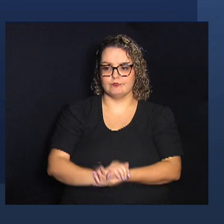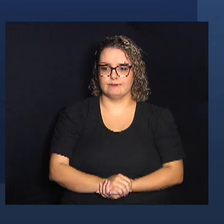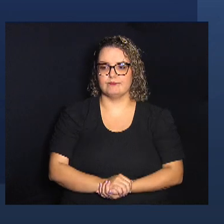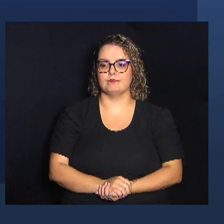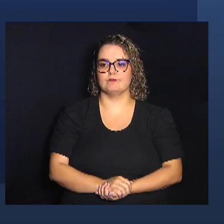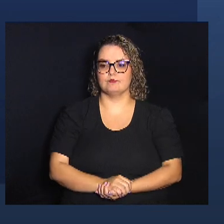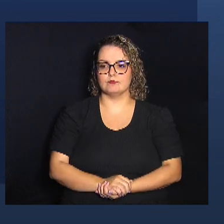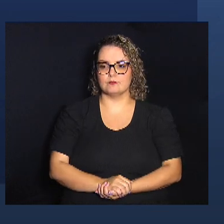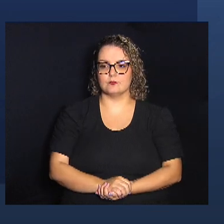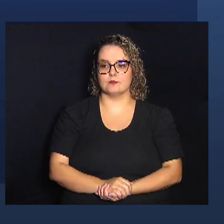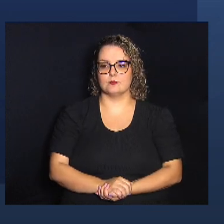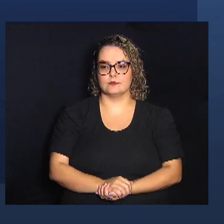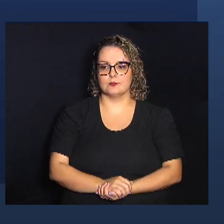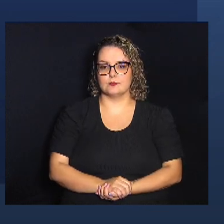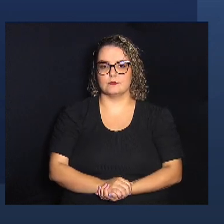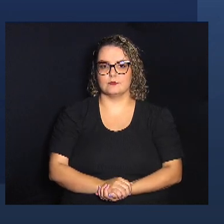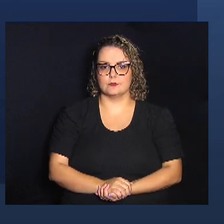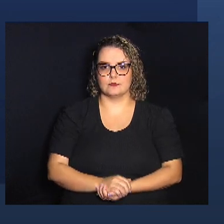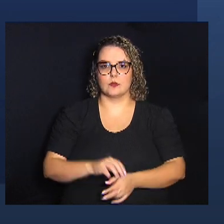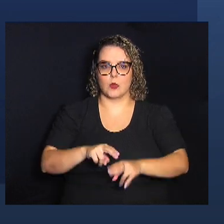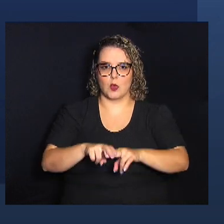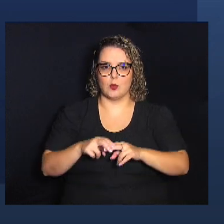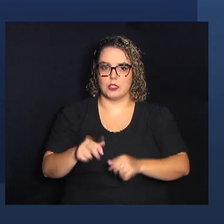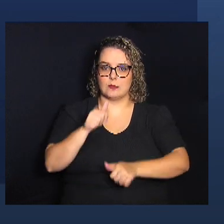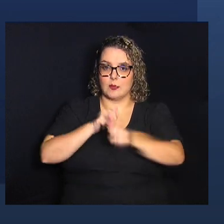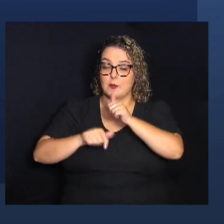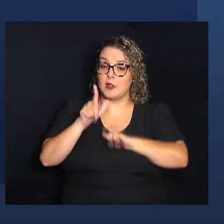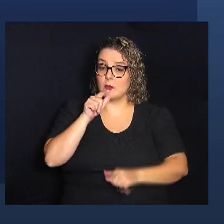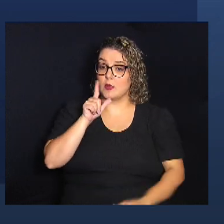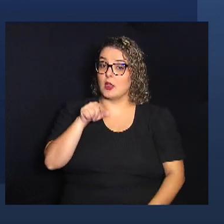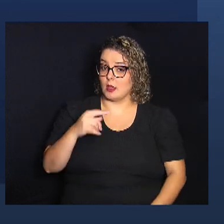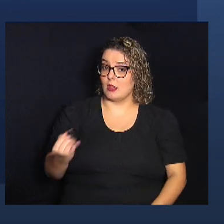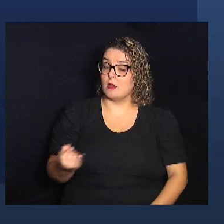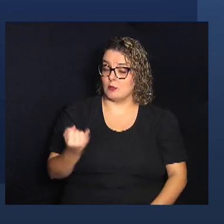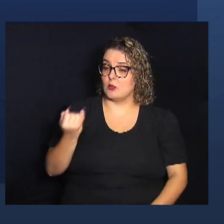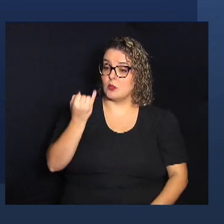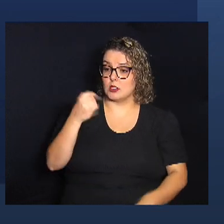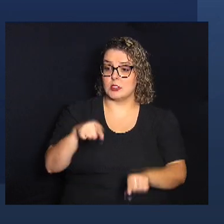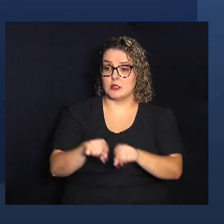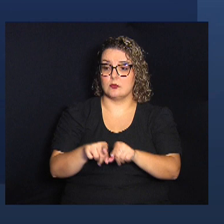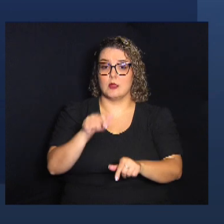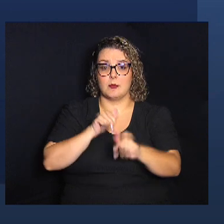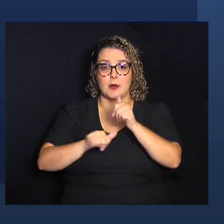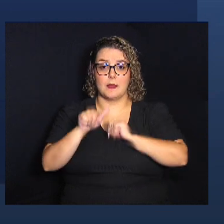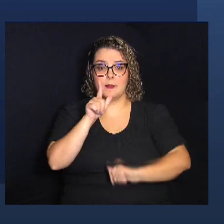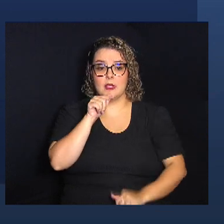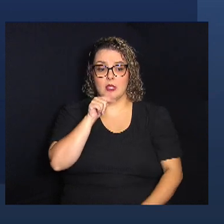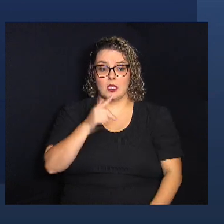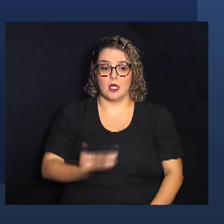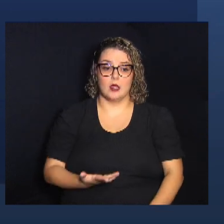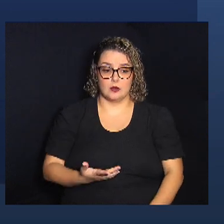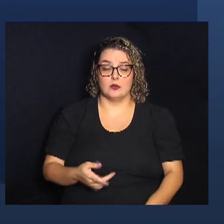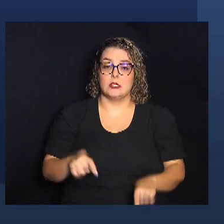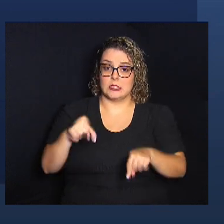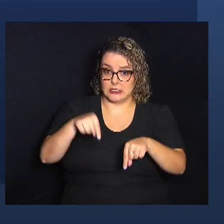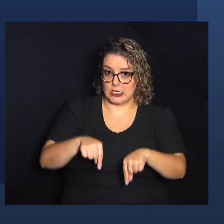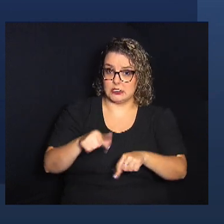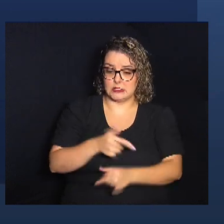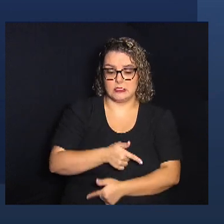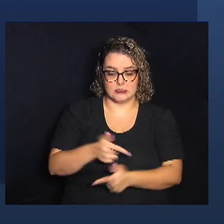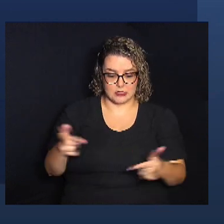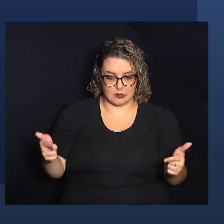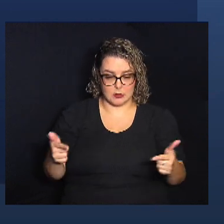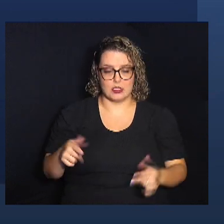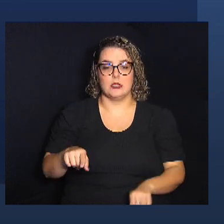na cidade de Campinas. Por isso a hidratação é muito importante, tem que tomar muita água nesta semana e